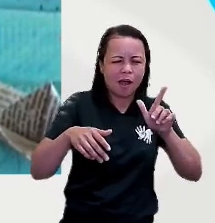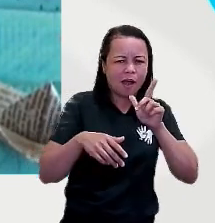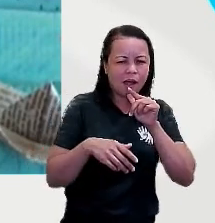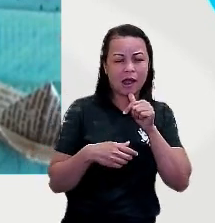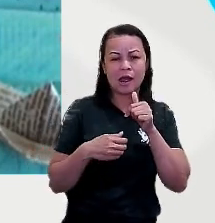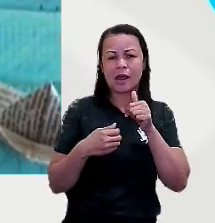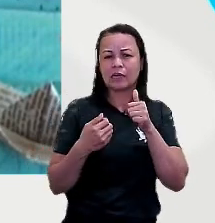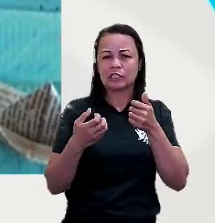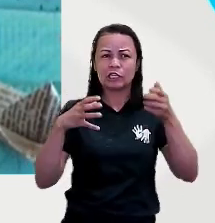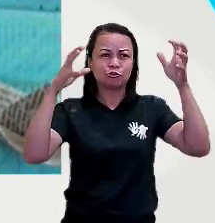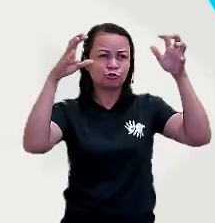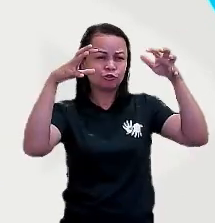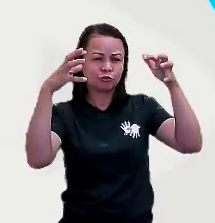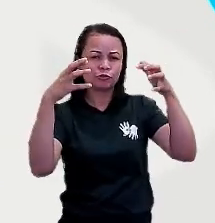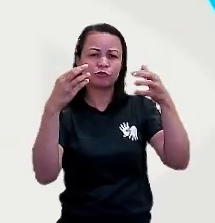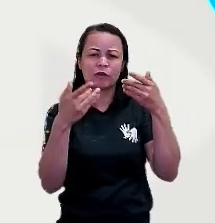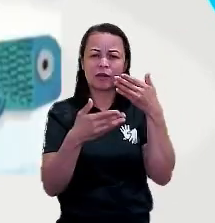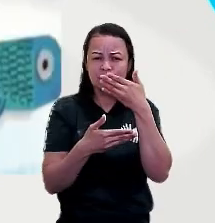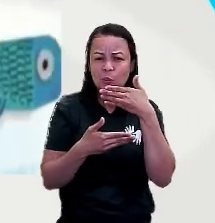dias de chuva.